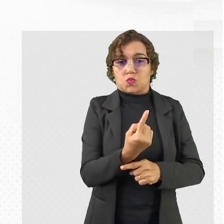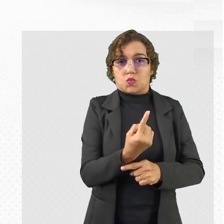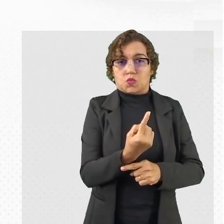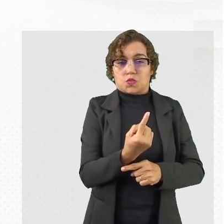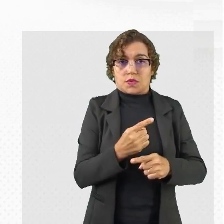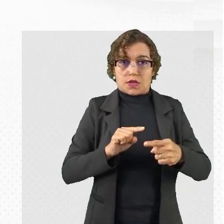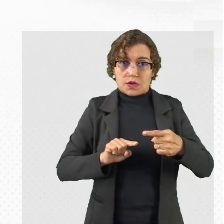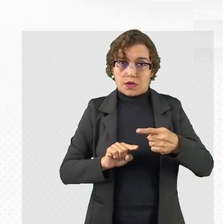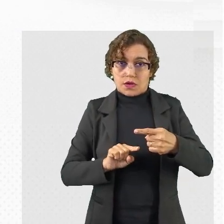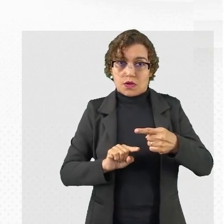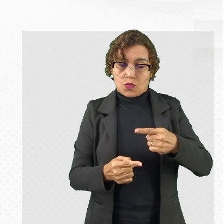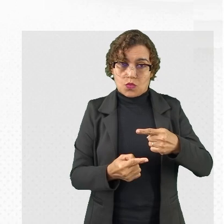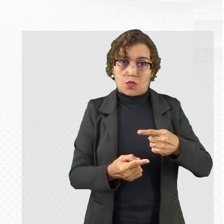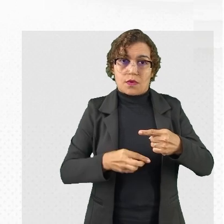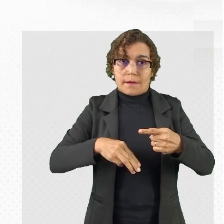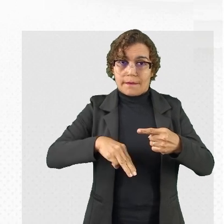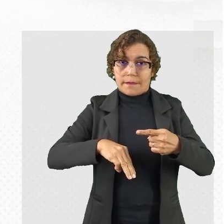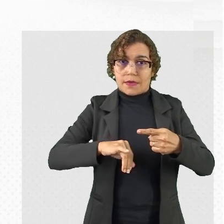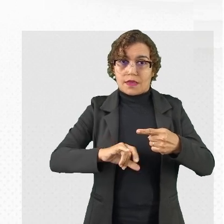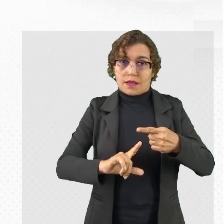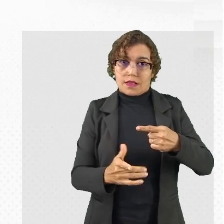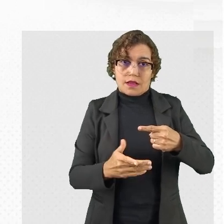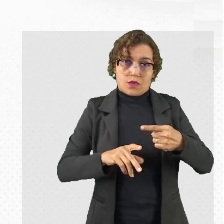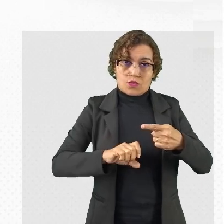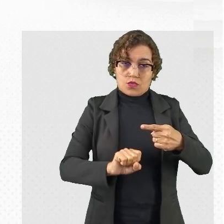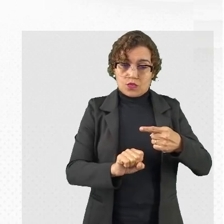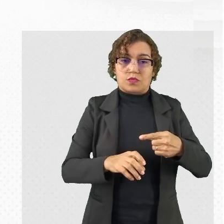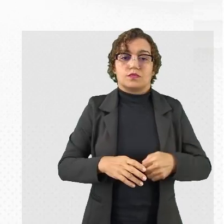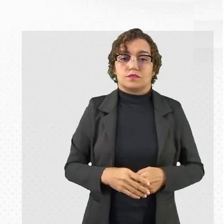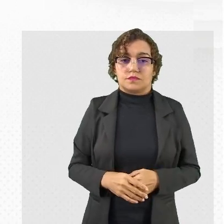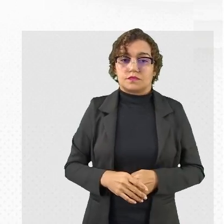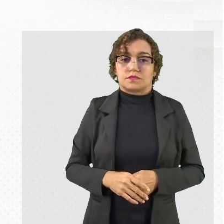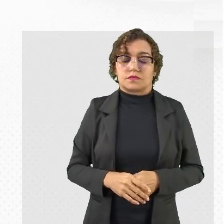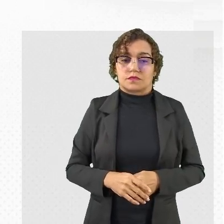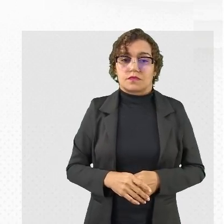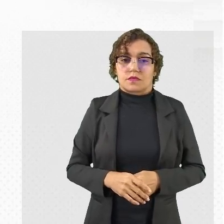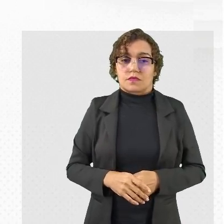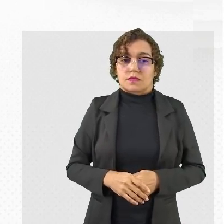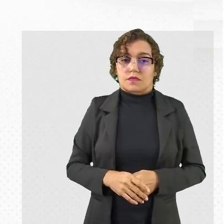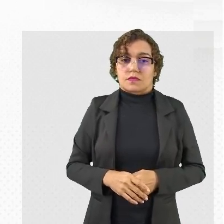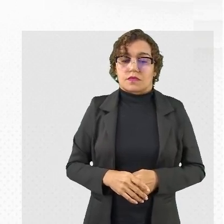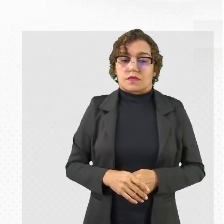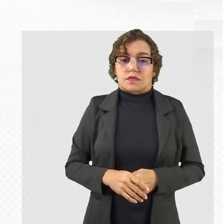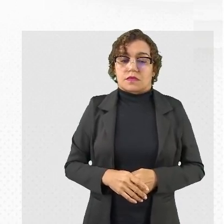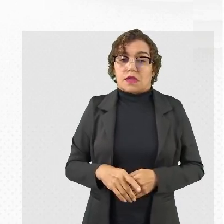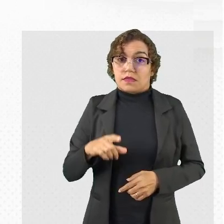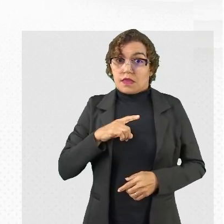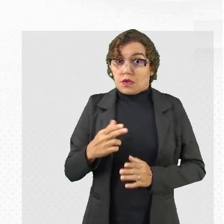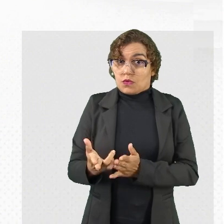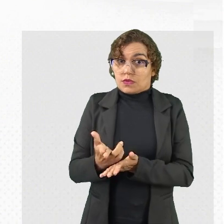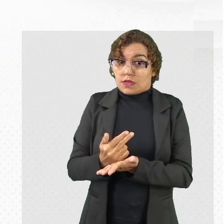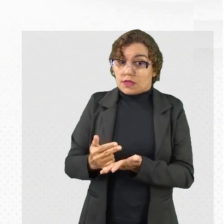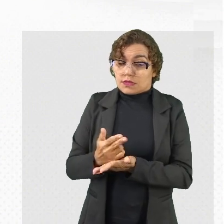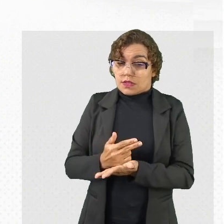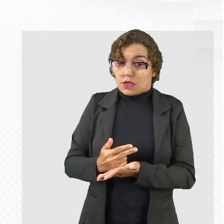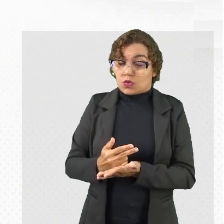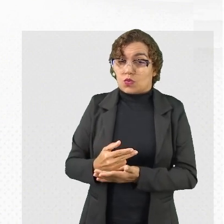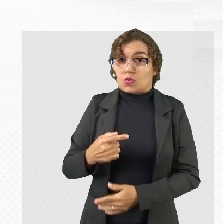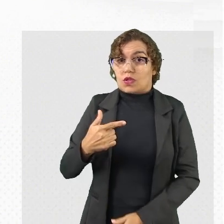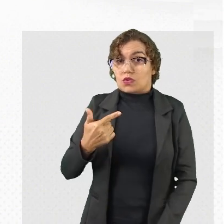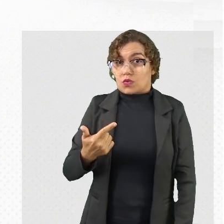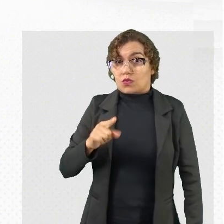milhão. Né? E a distância no desenho é de